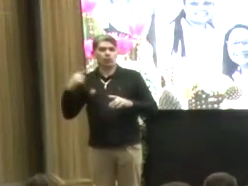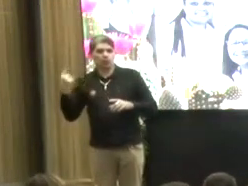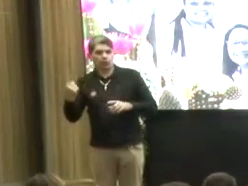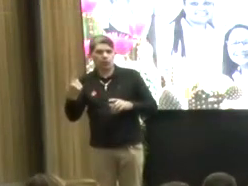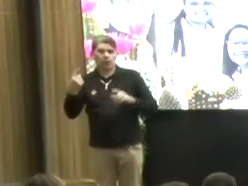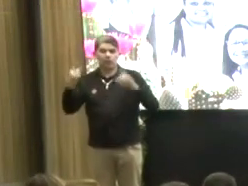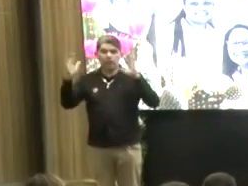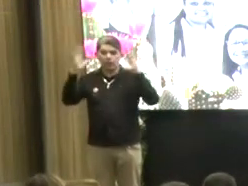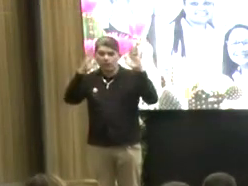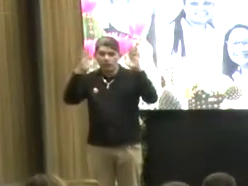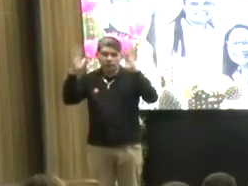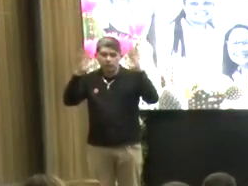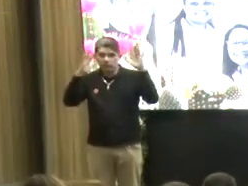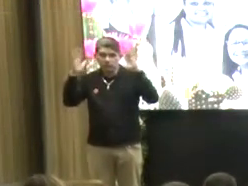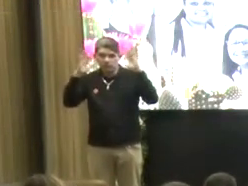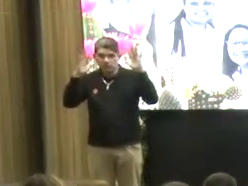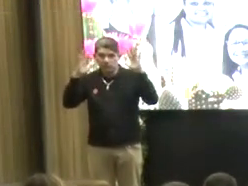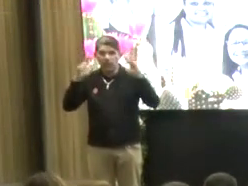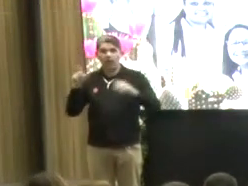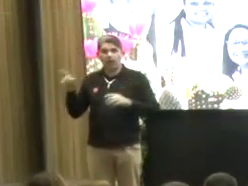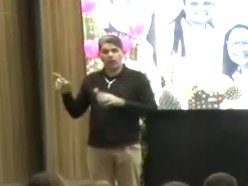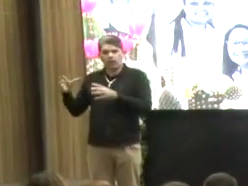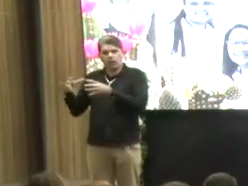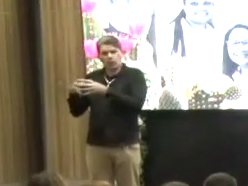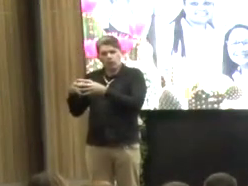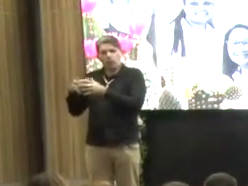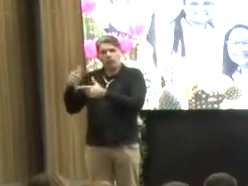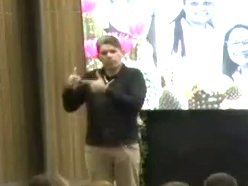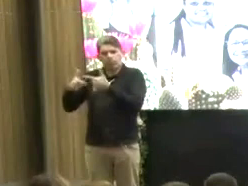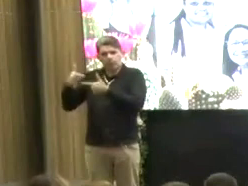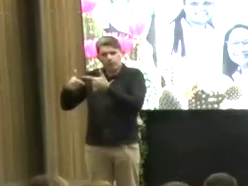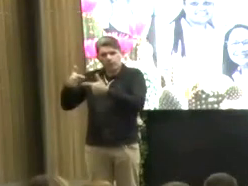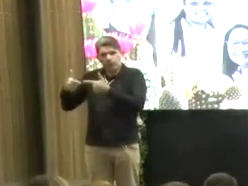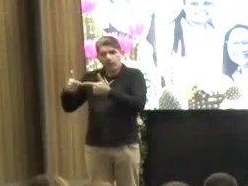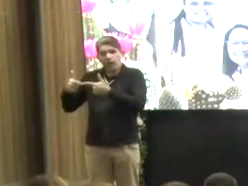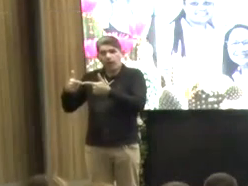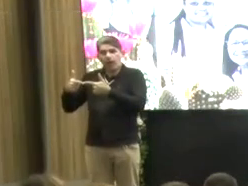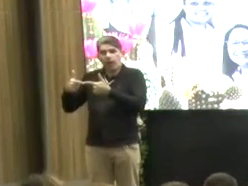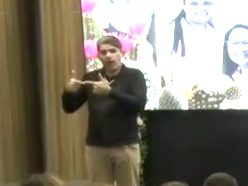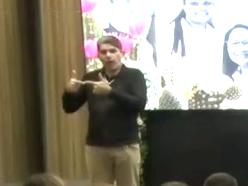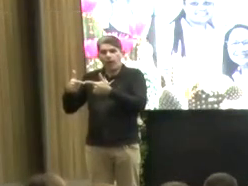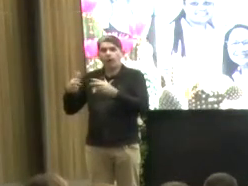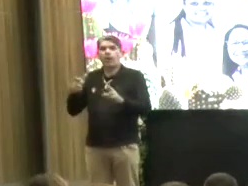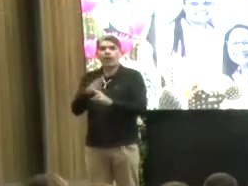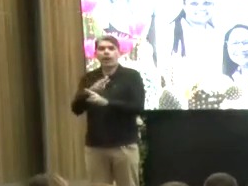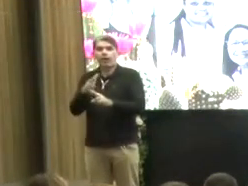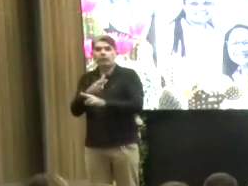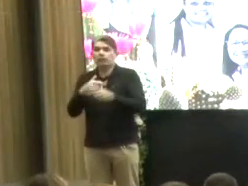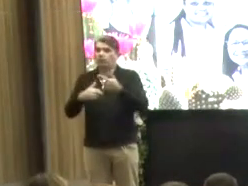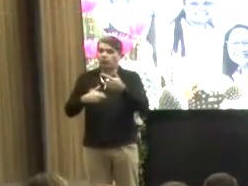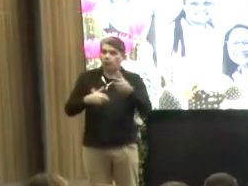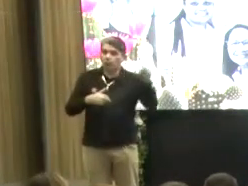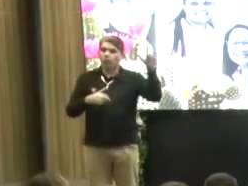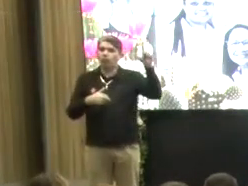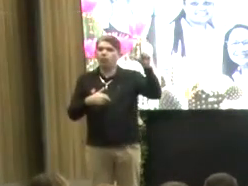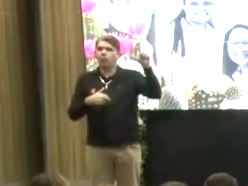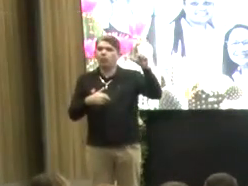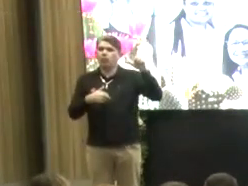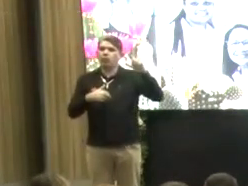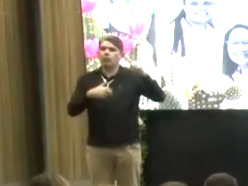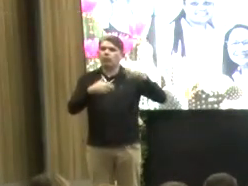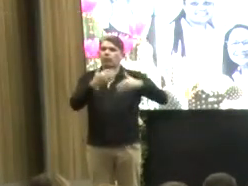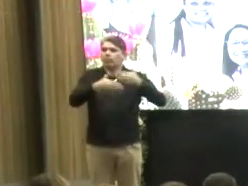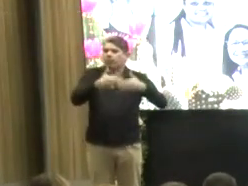que o fator etário, ele se articula, né, com outros processos de discriminação